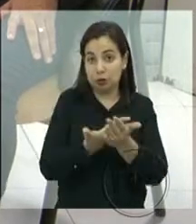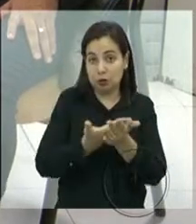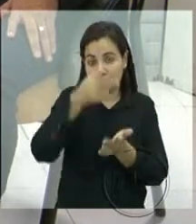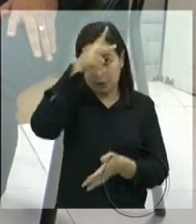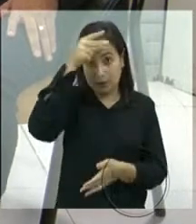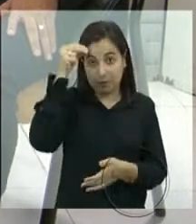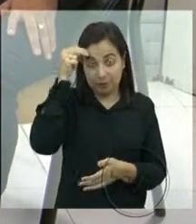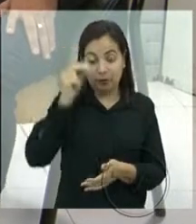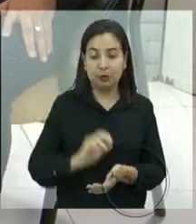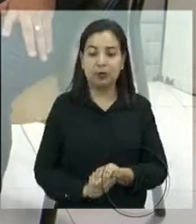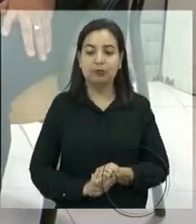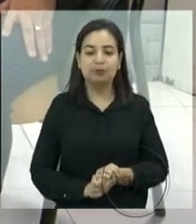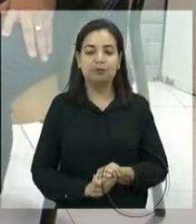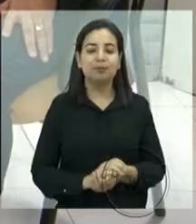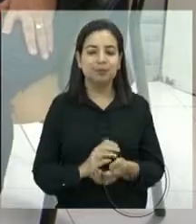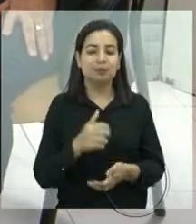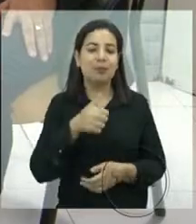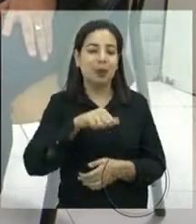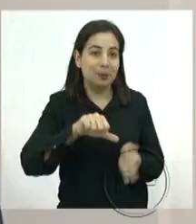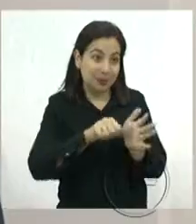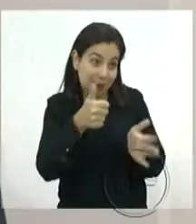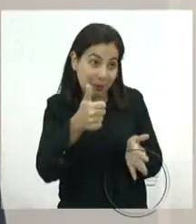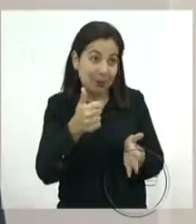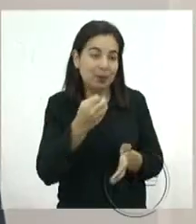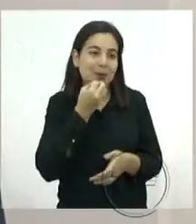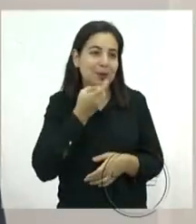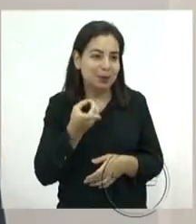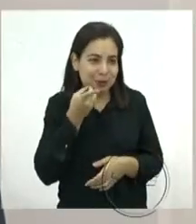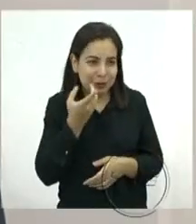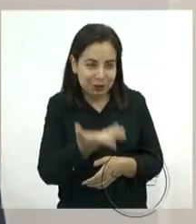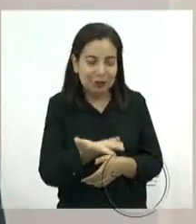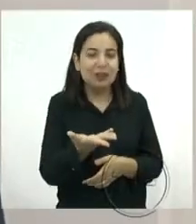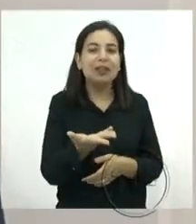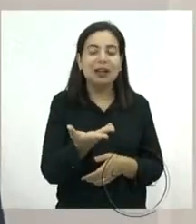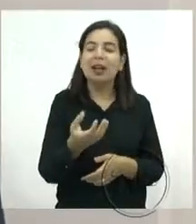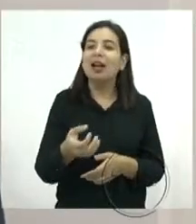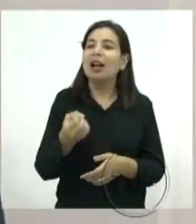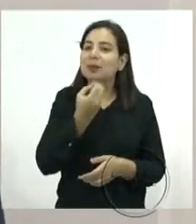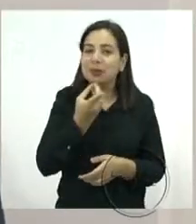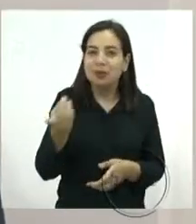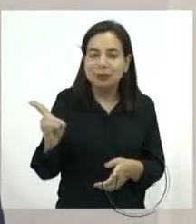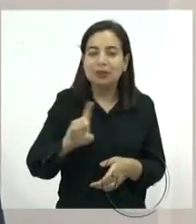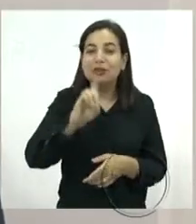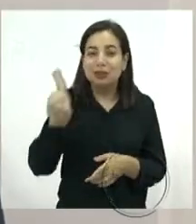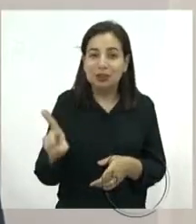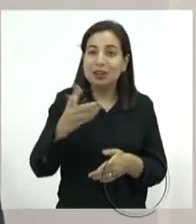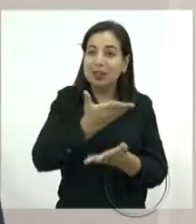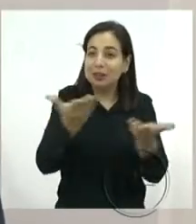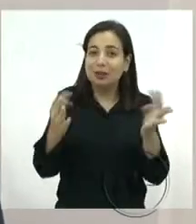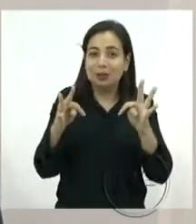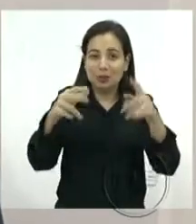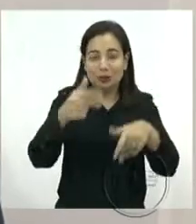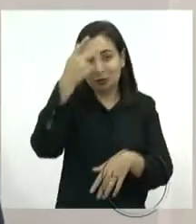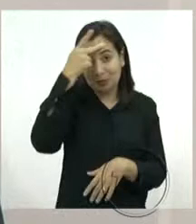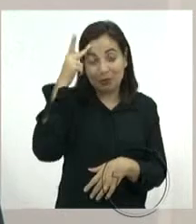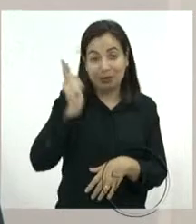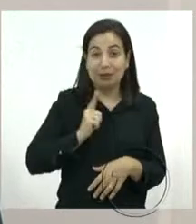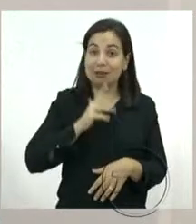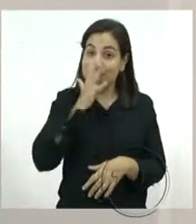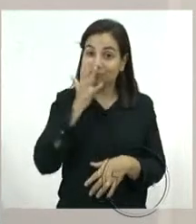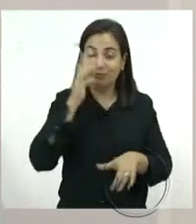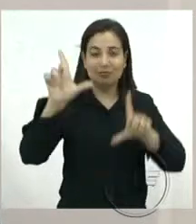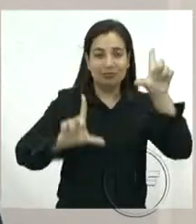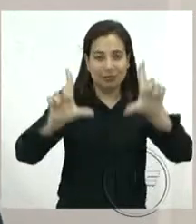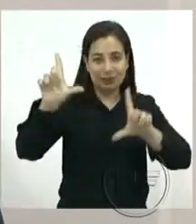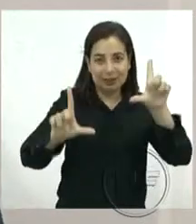municipais. Primeiro, bom dia, Paulo, bom dia, telespectador aí que nos assiste pela TV Fortaleza.